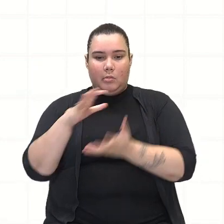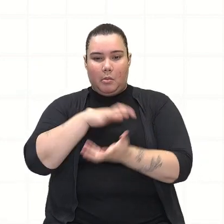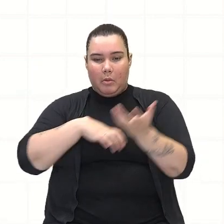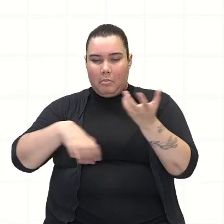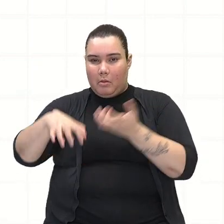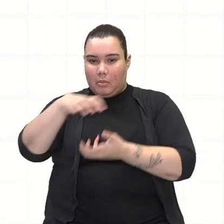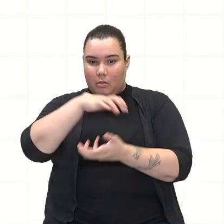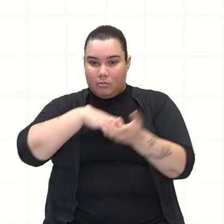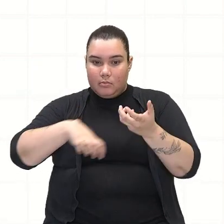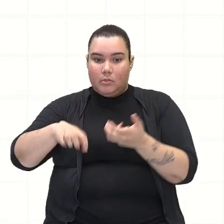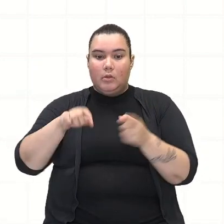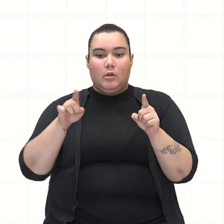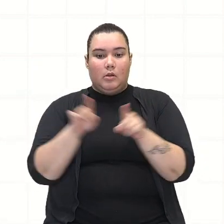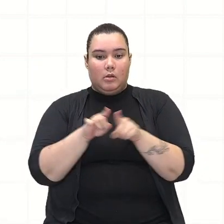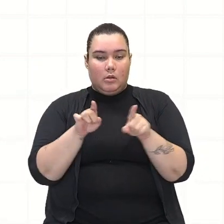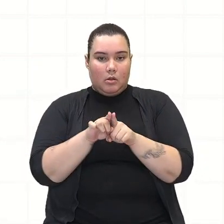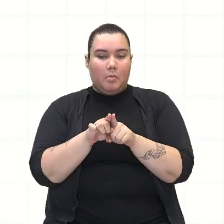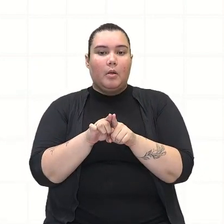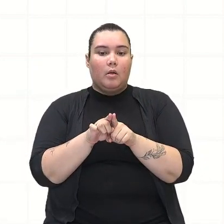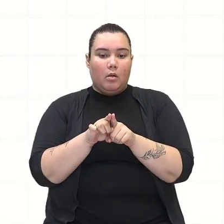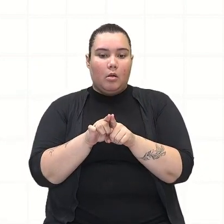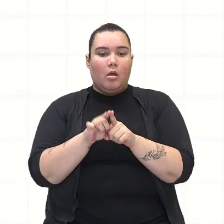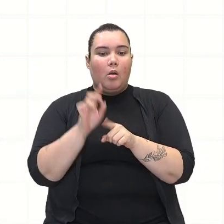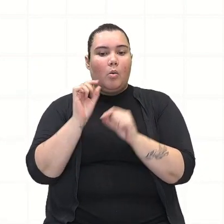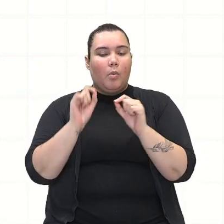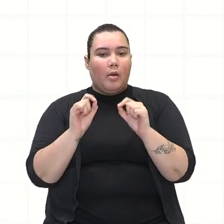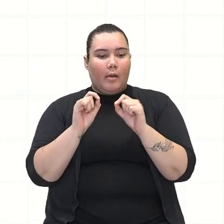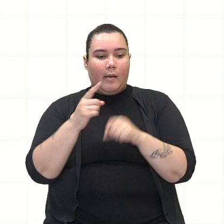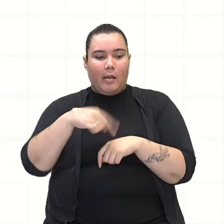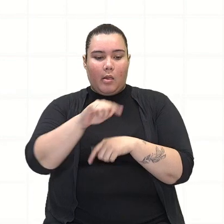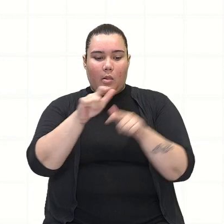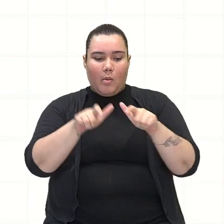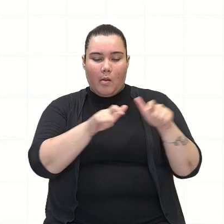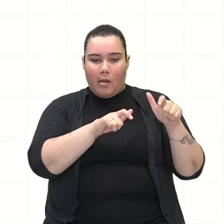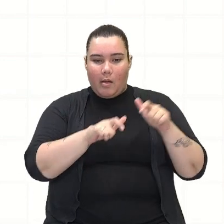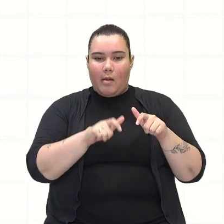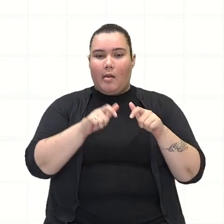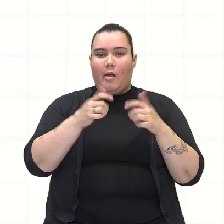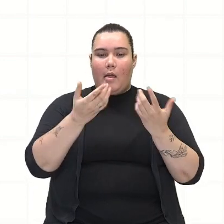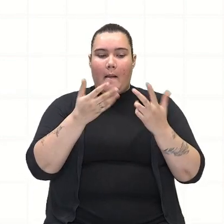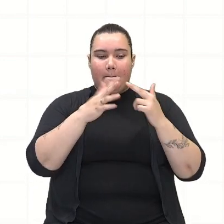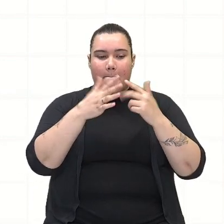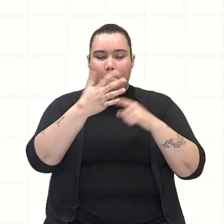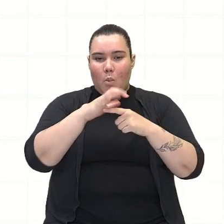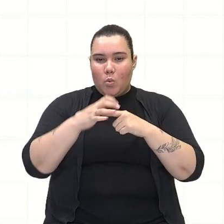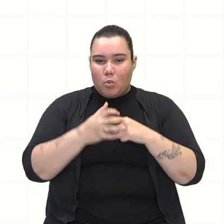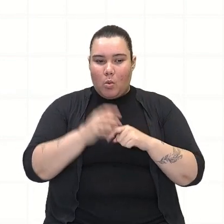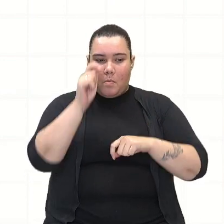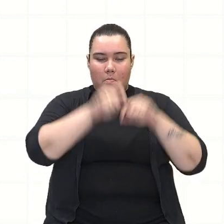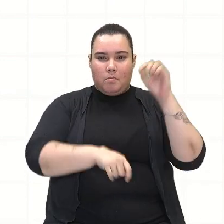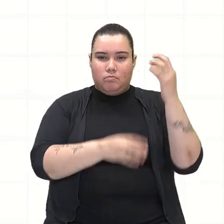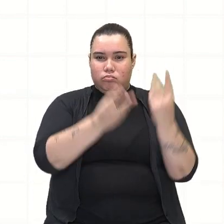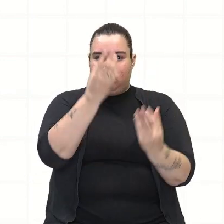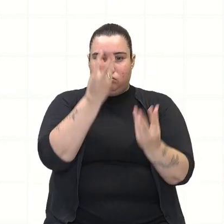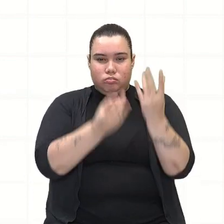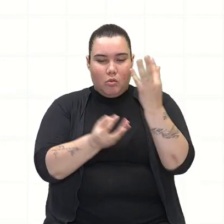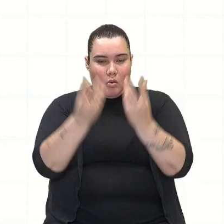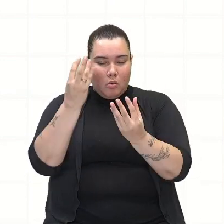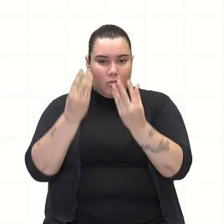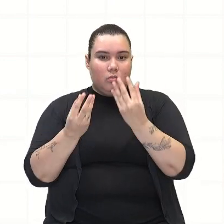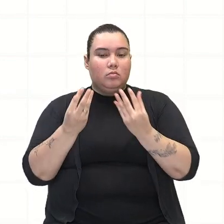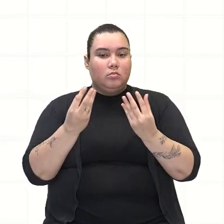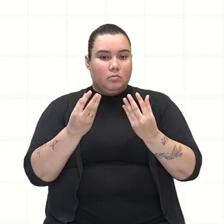rebeliões, sabotavam os engenhos, poderiam sabotar as máquinas, queimavam plantações.